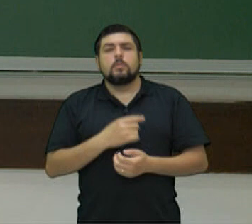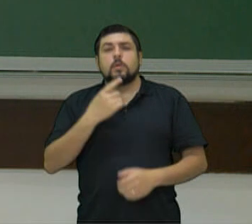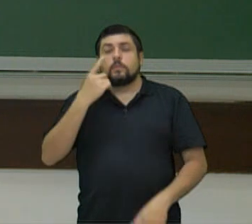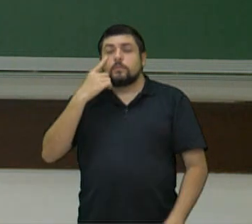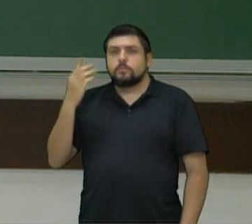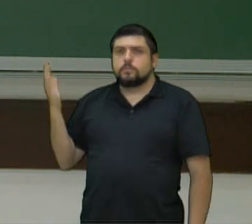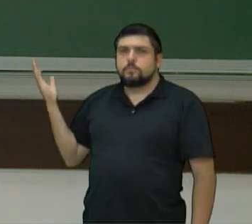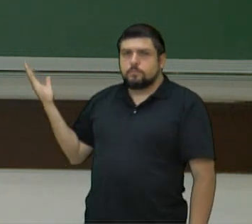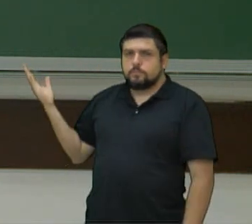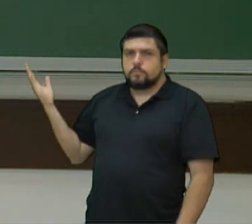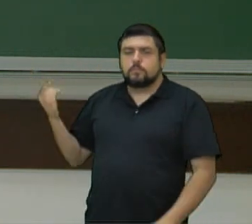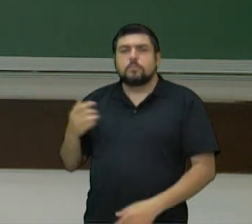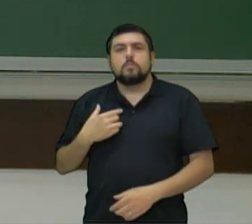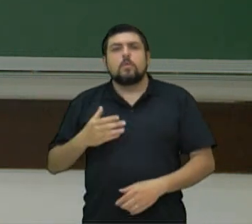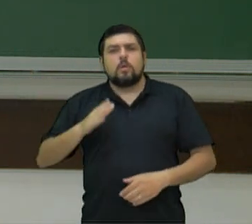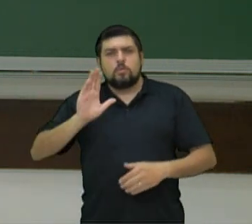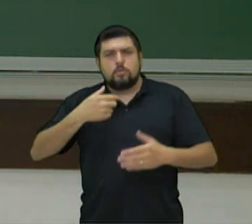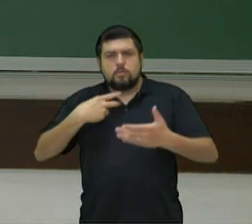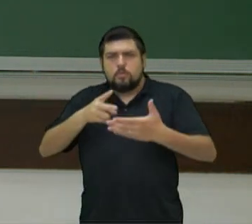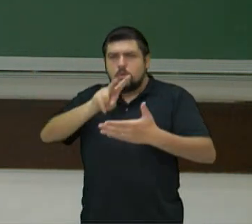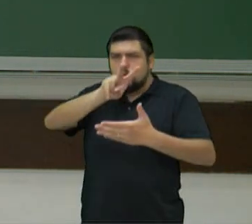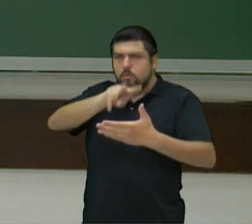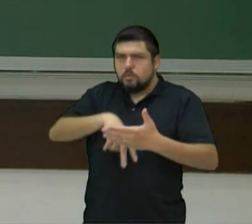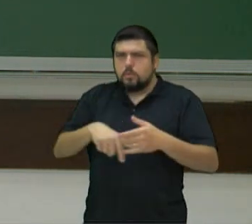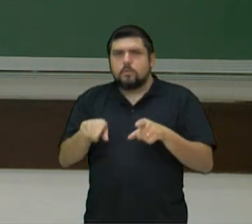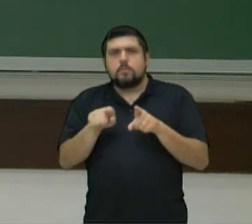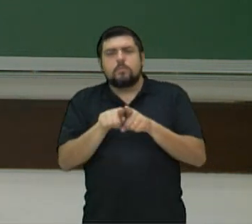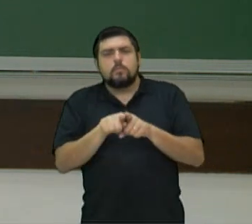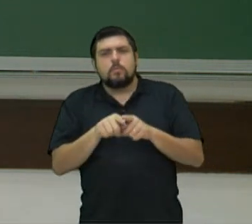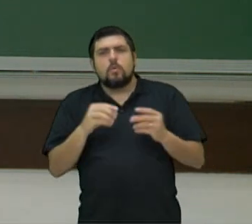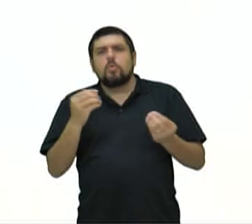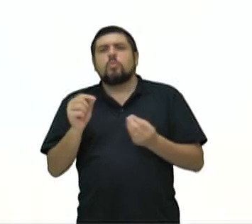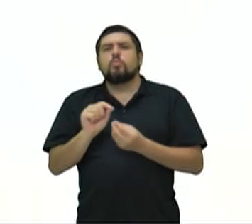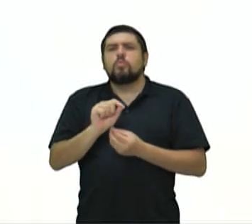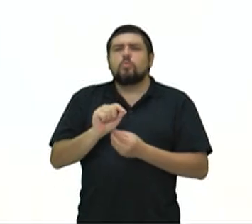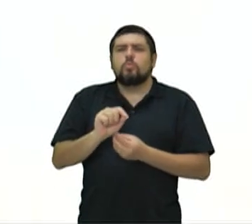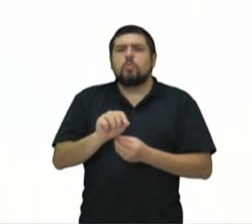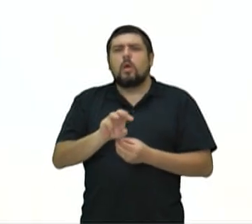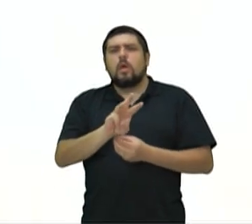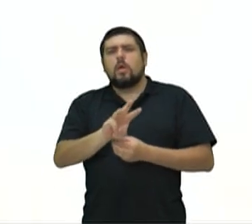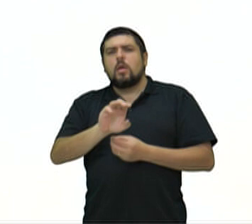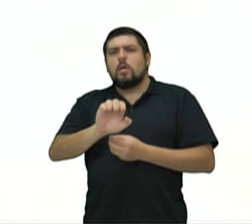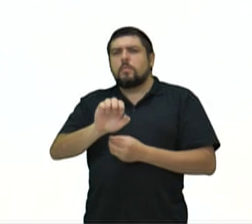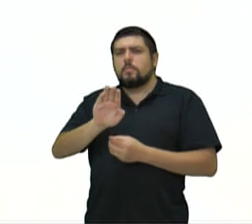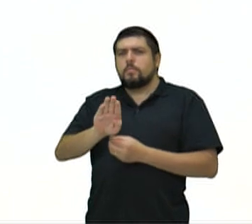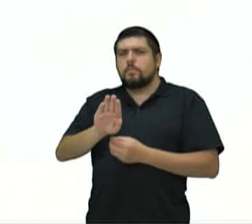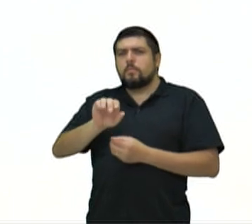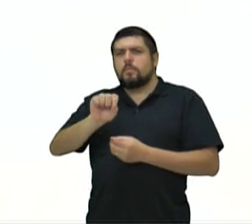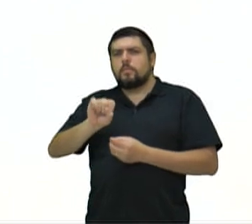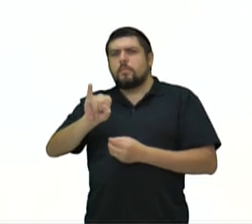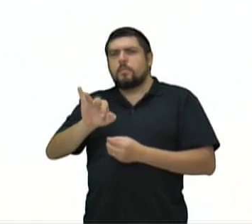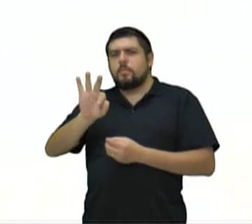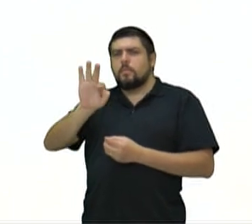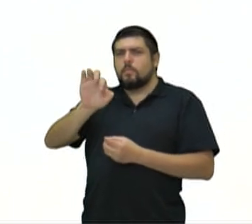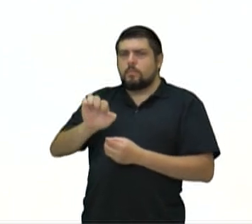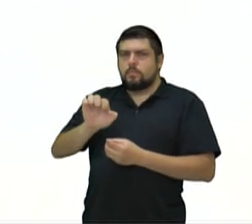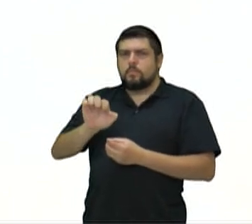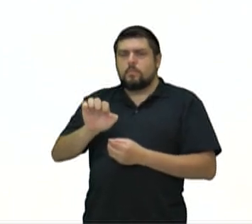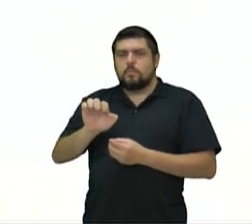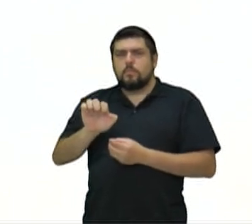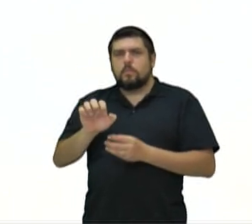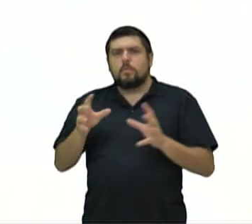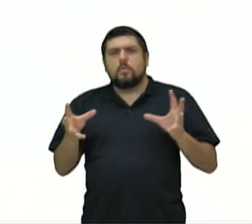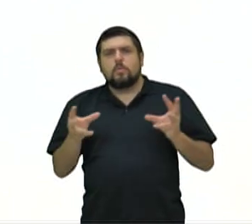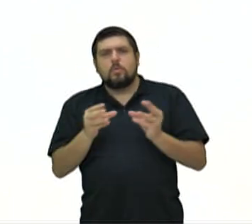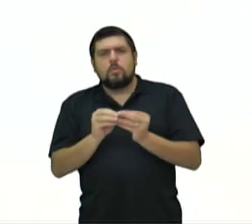Nós estudamos e fizemos a leitura de alguns websites. O que são websites? É aquela página da internet onde